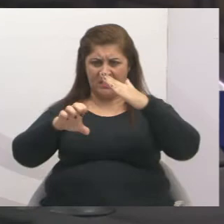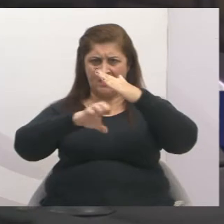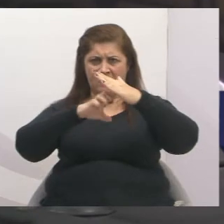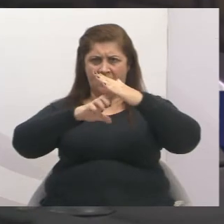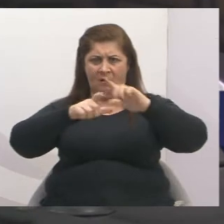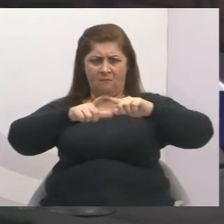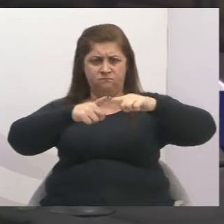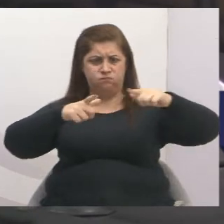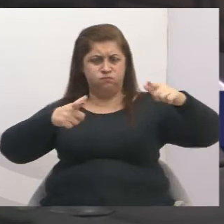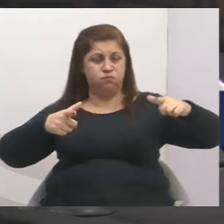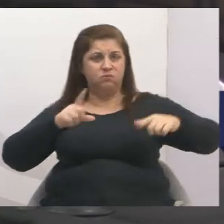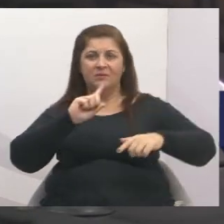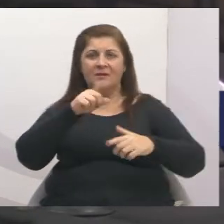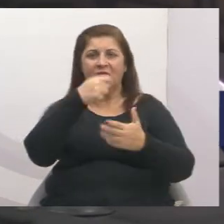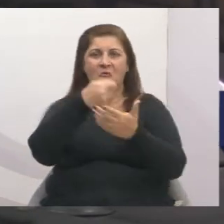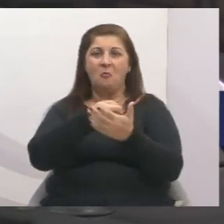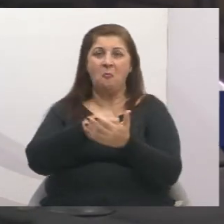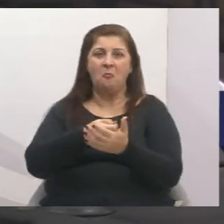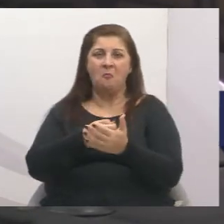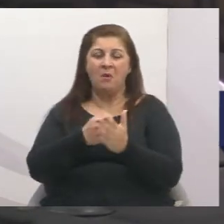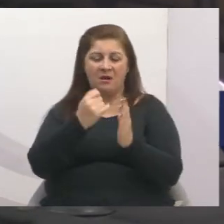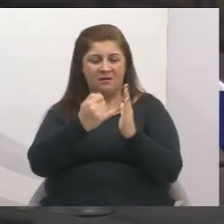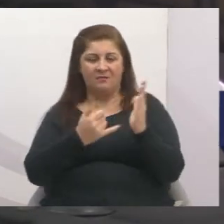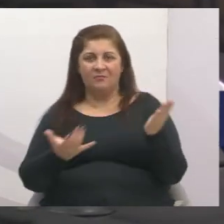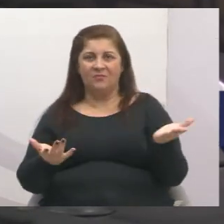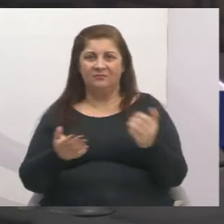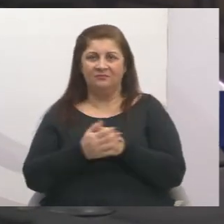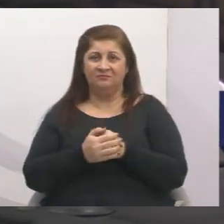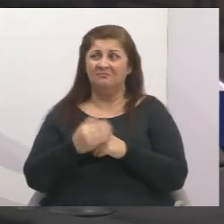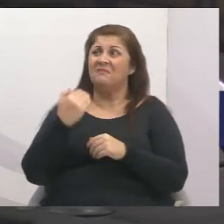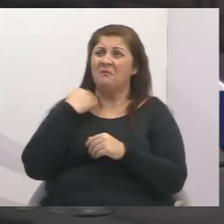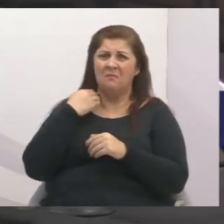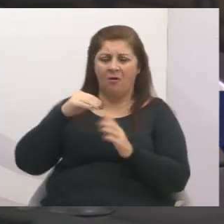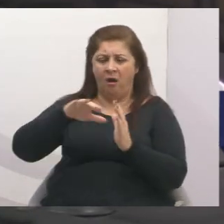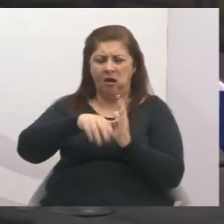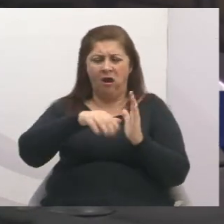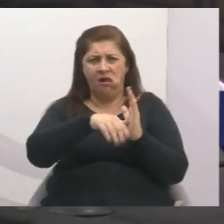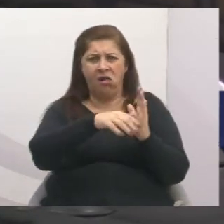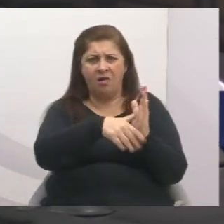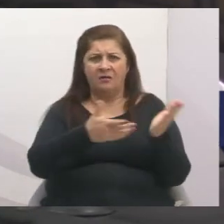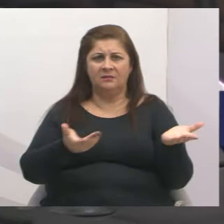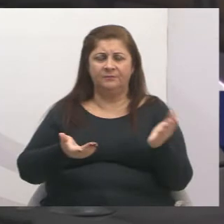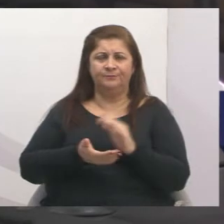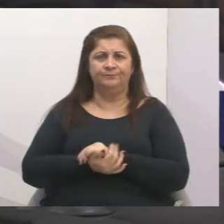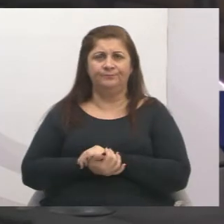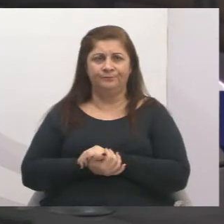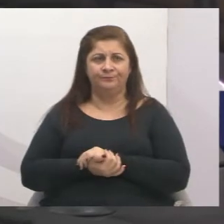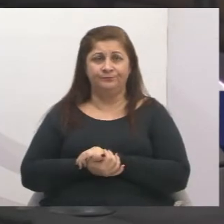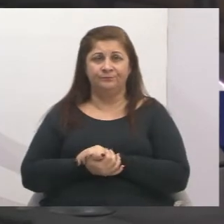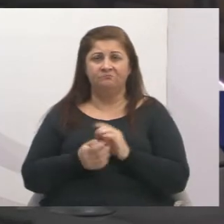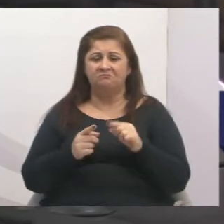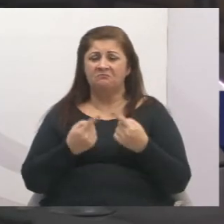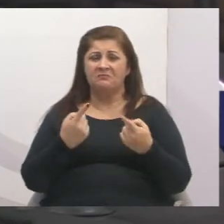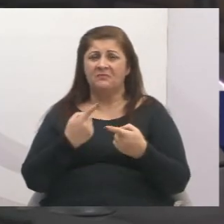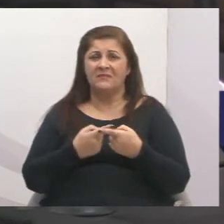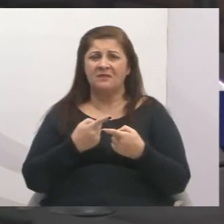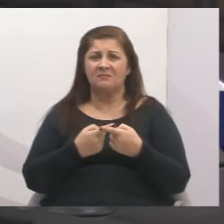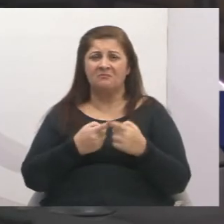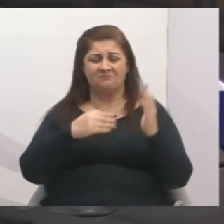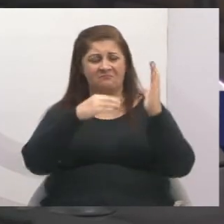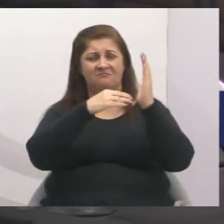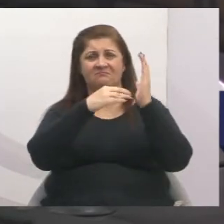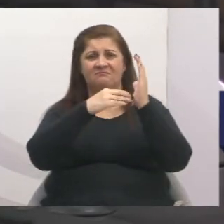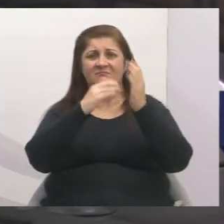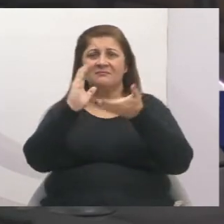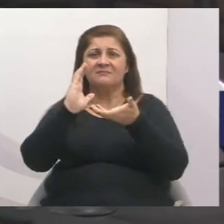empresas sonegadoras da Previdência Municipal, inclusive bancos, que sonegam a Previdência. Mas por que os nobres deputados e